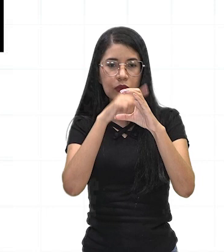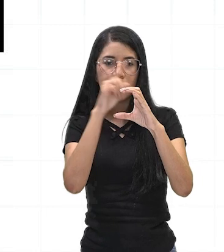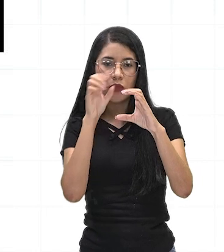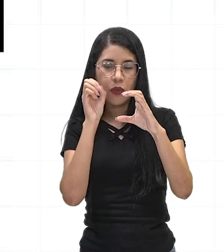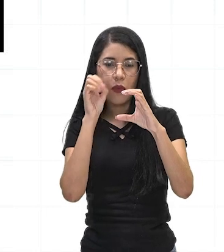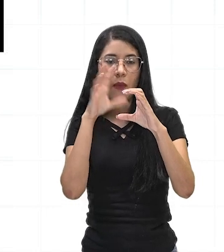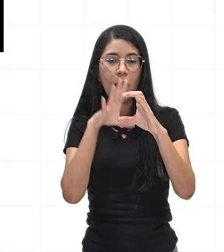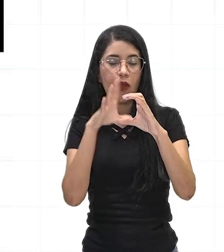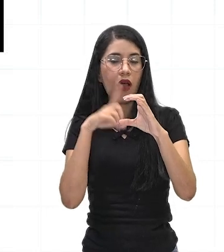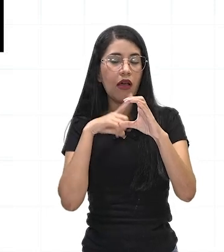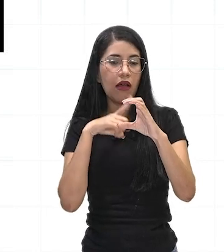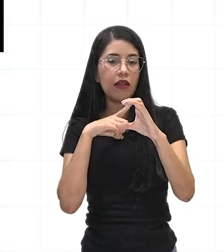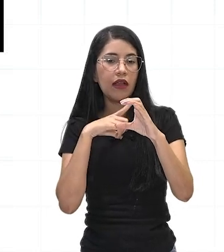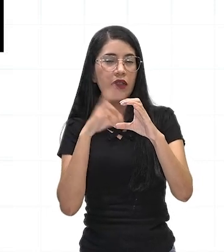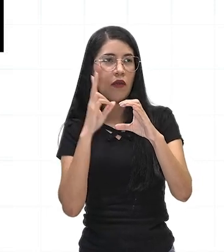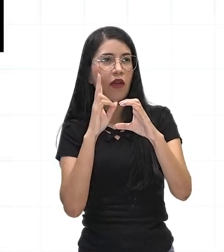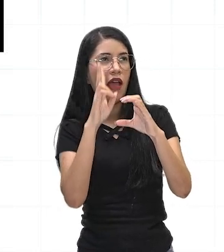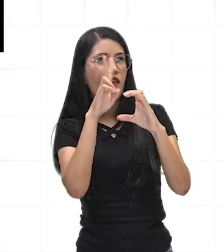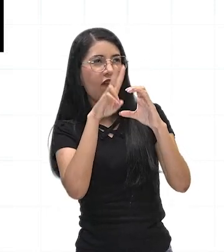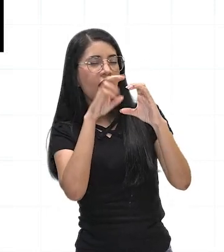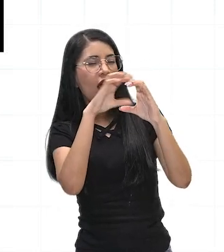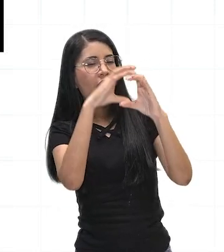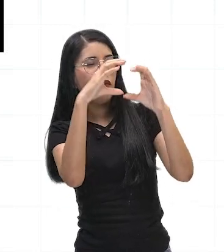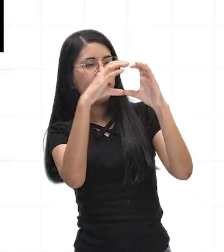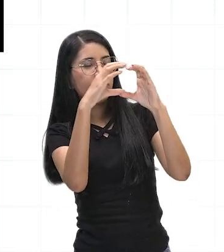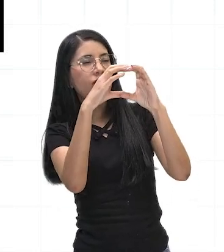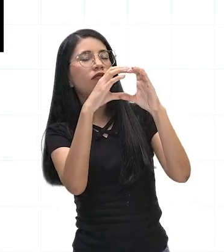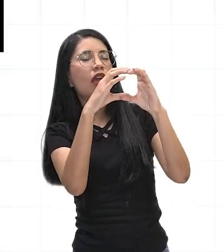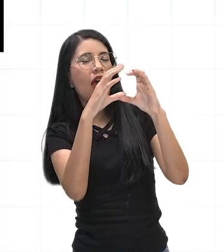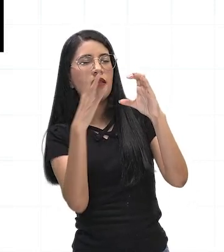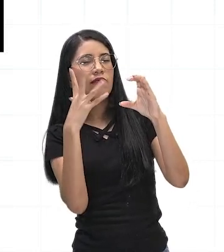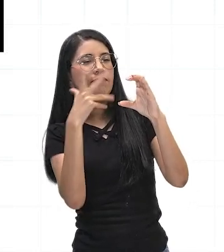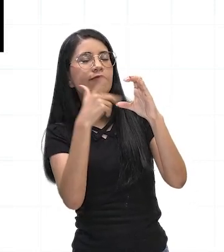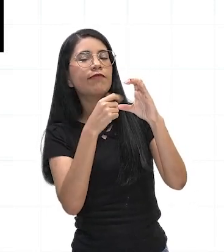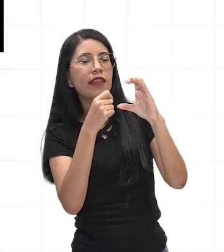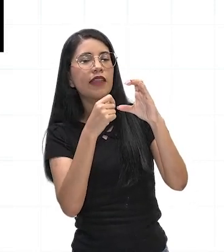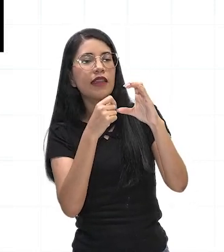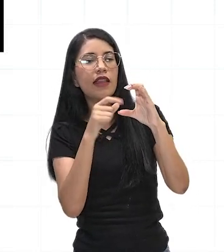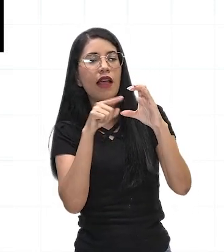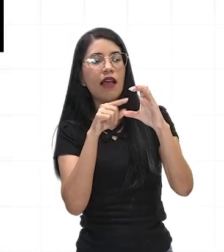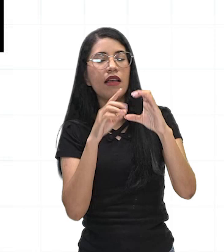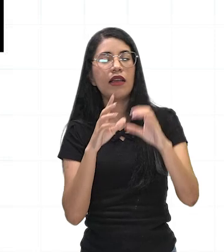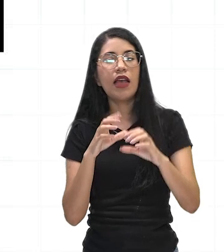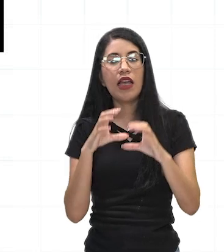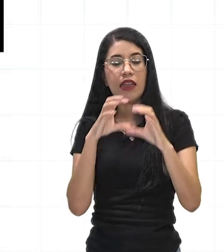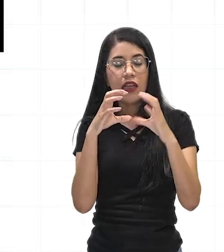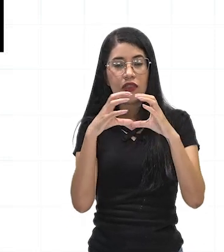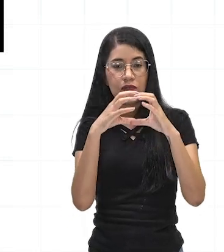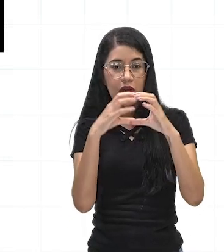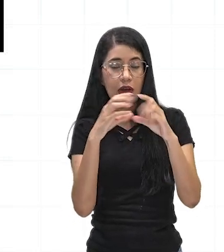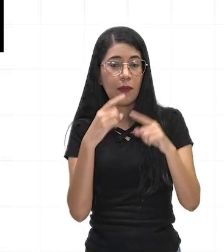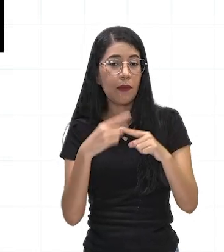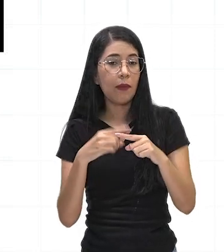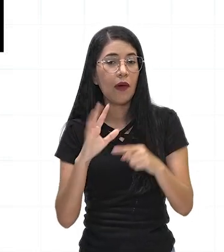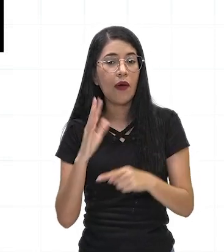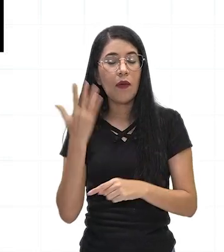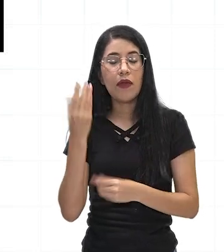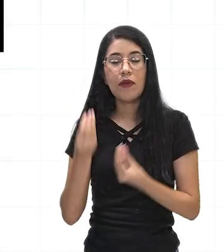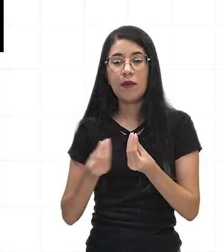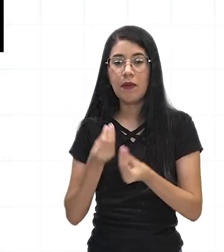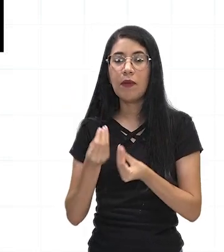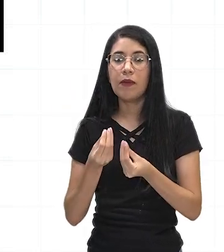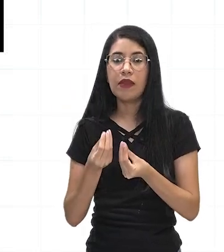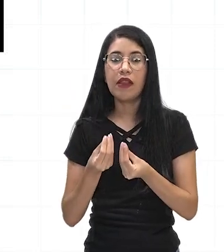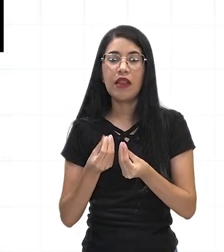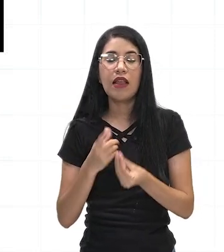ali no céu, né? Quando você olha para o céu e você vê a lua assim, você já sabe, olha, noite de lua cheia. Porque justamente ela está